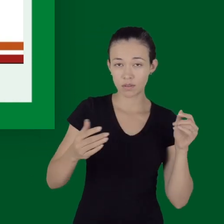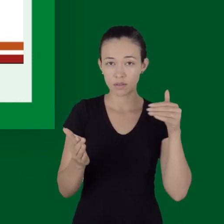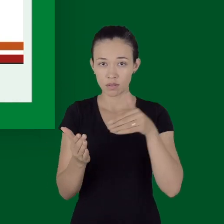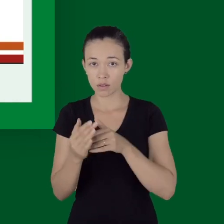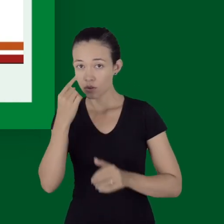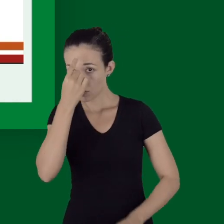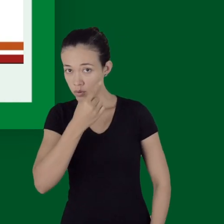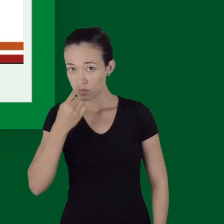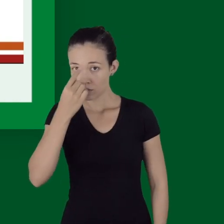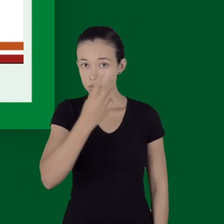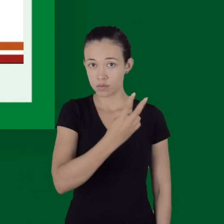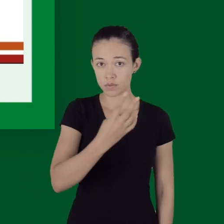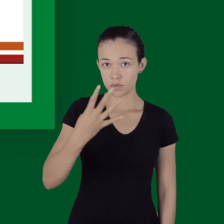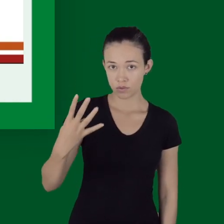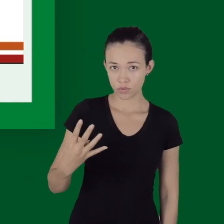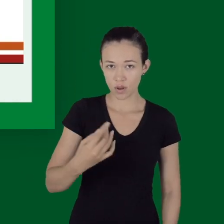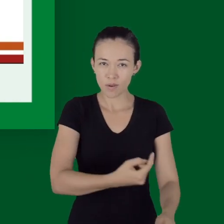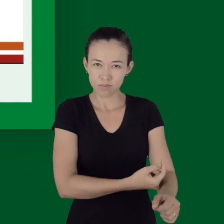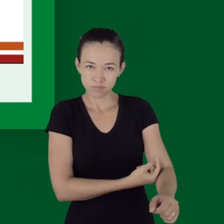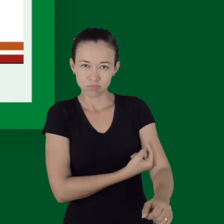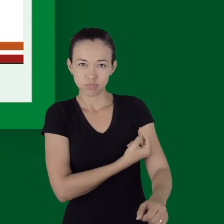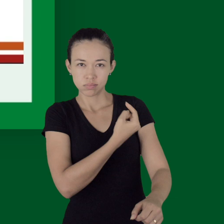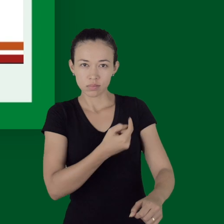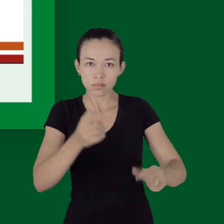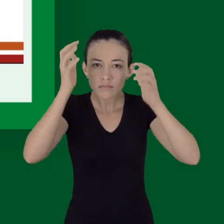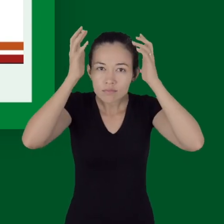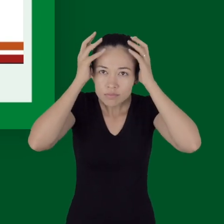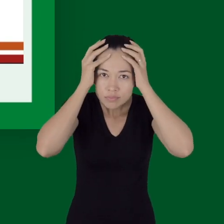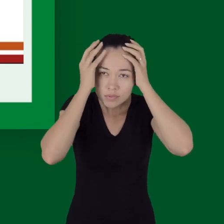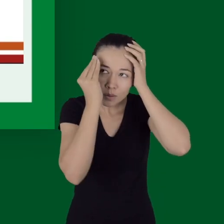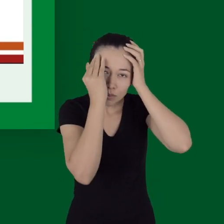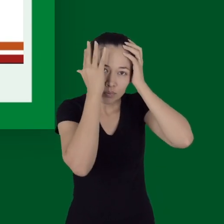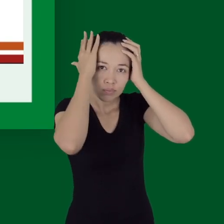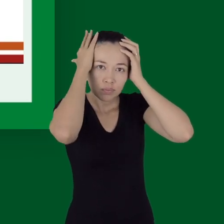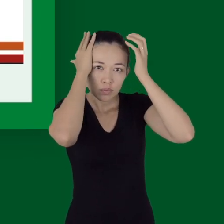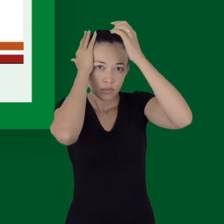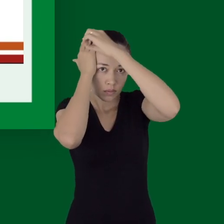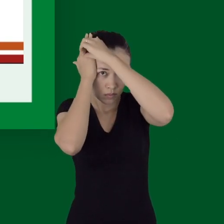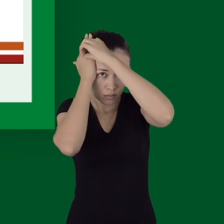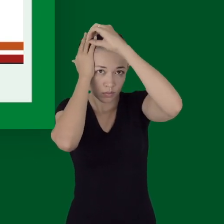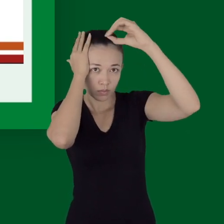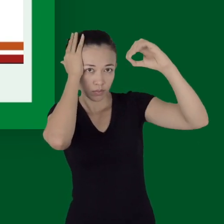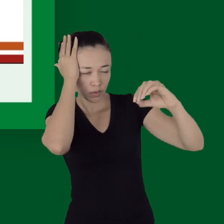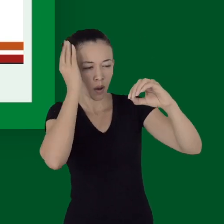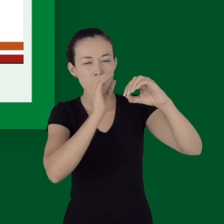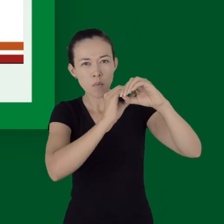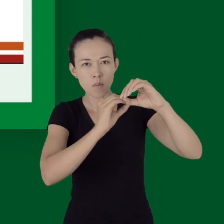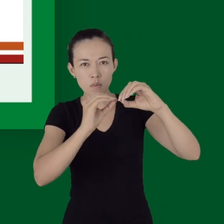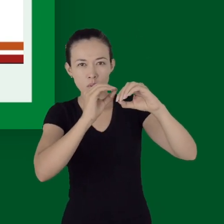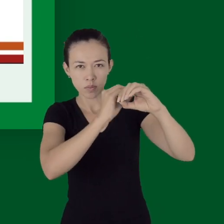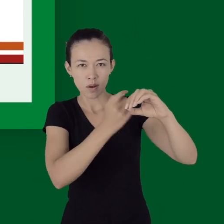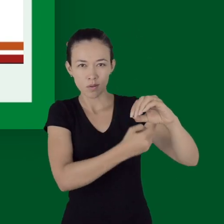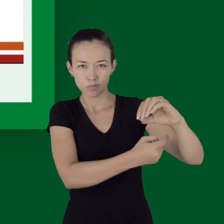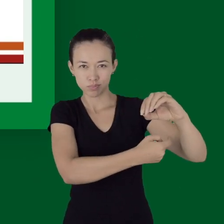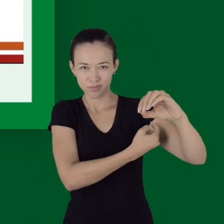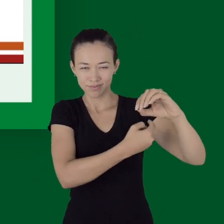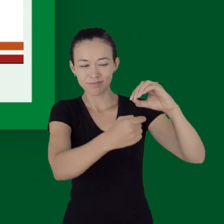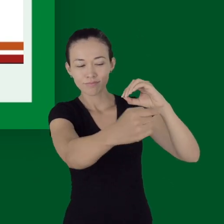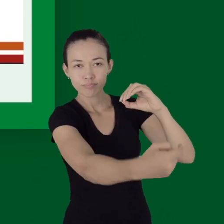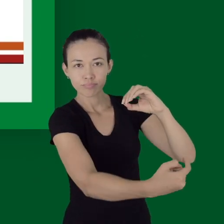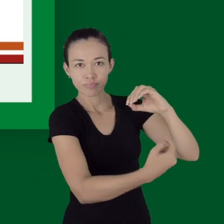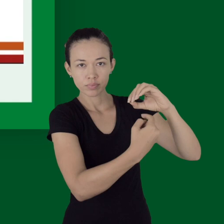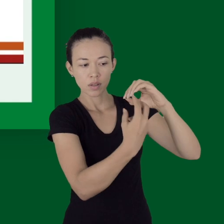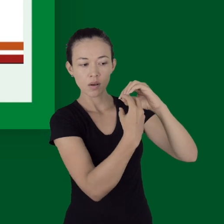isquêmico, ela está se estendendo. Antes era até 3 horas, agora está 4h30. Agora a gente tem a possibilidade de oferecer trombectomia para o paciente, né? Quanto